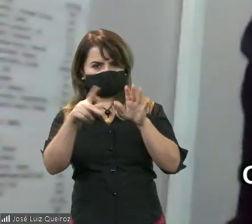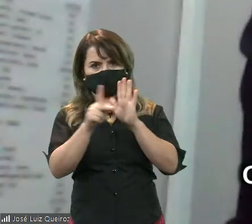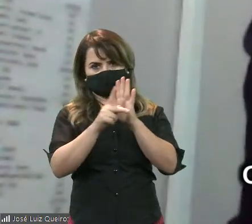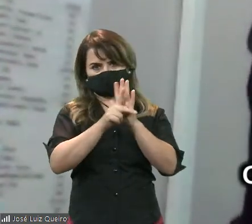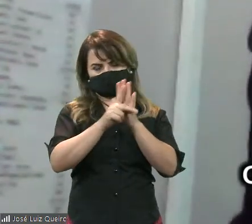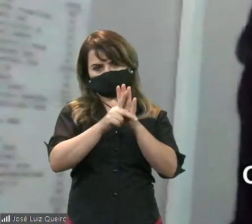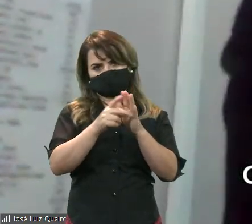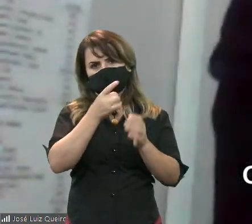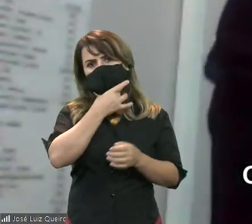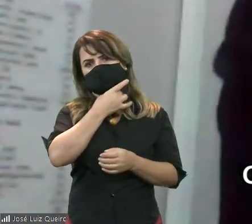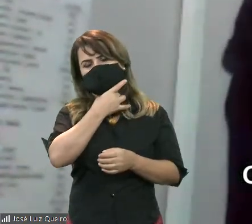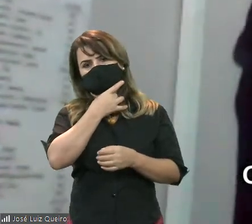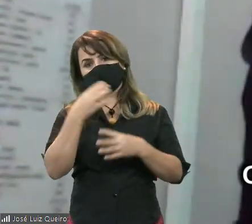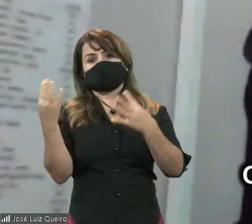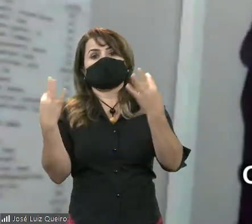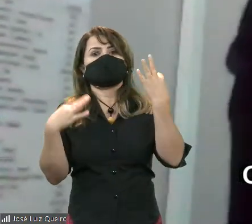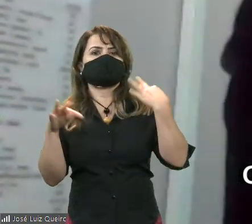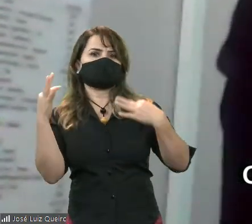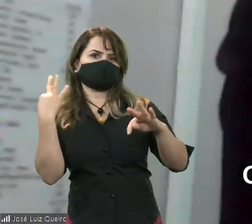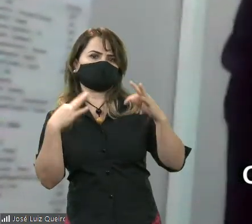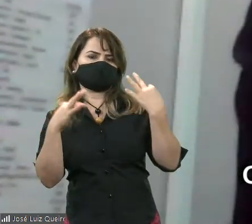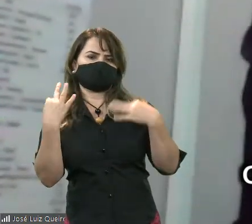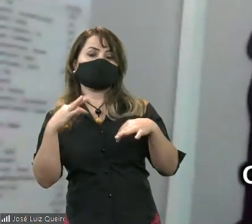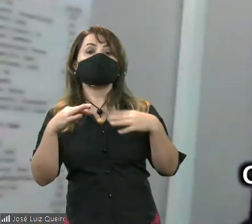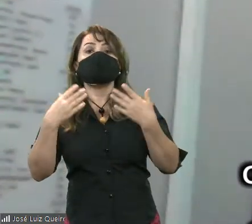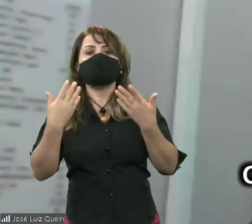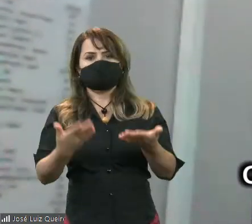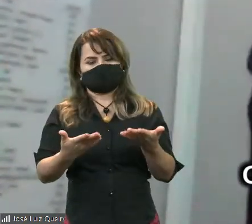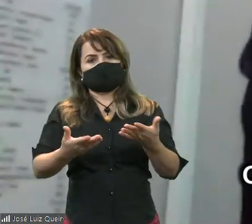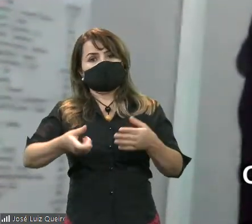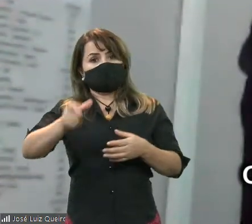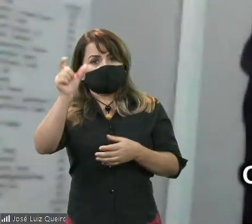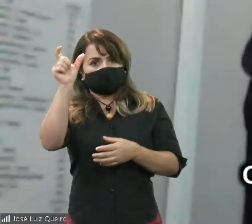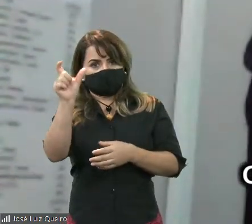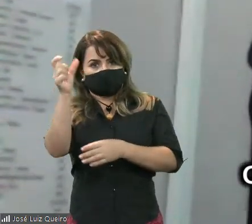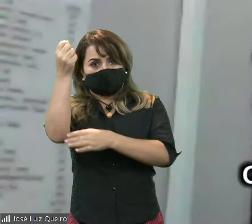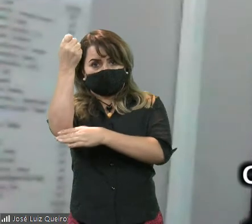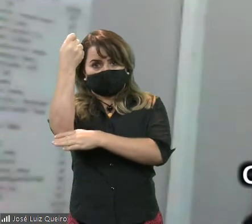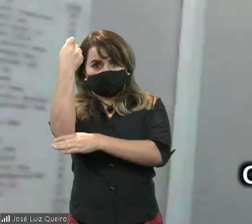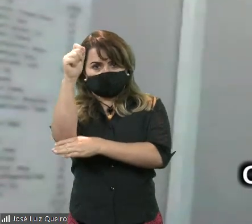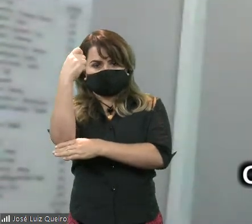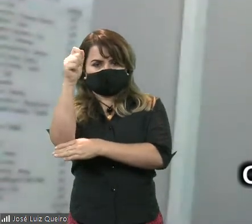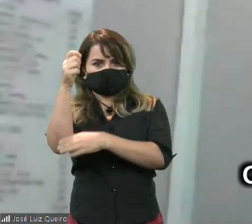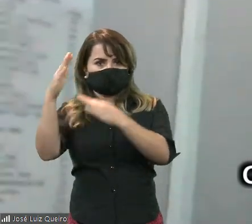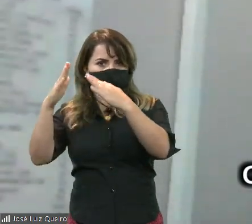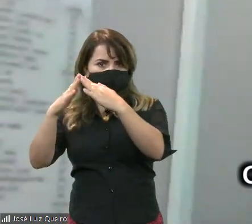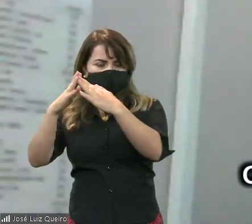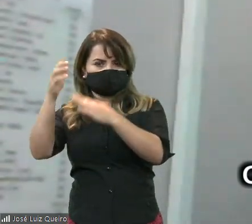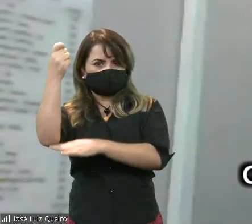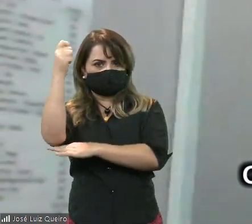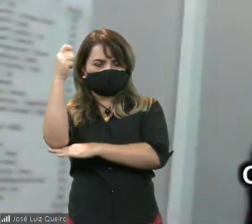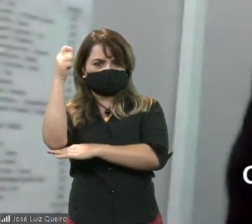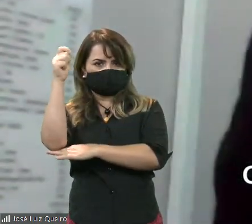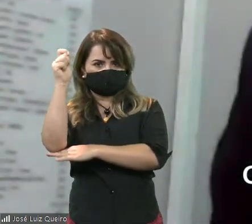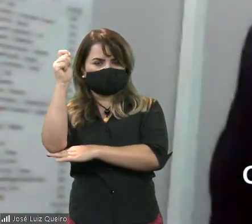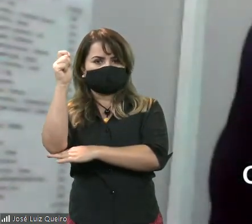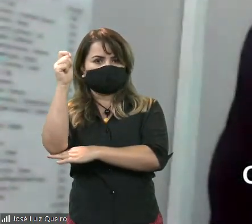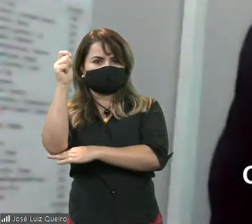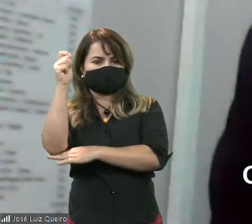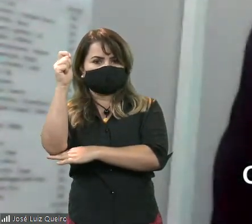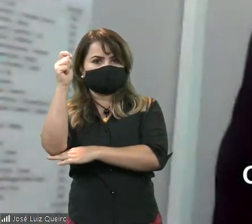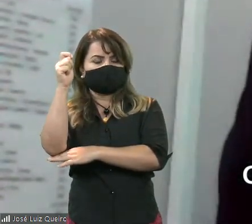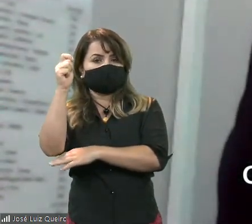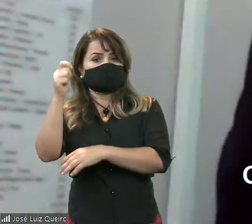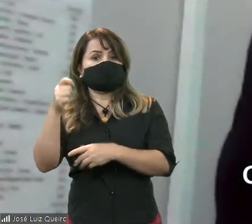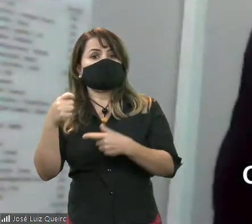é uma associação, R$6.000 em 2020, R$6.200, R$6.300 em 2021, nada impede de